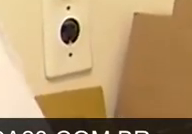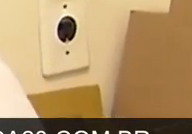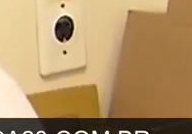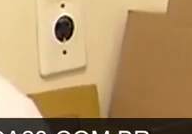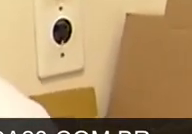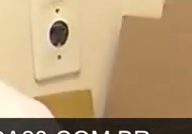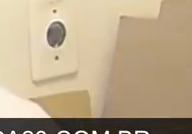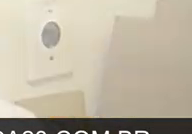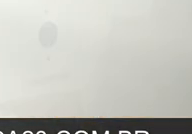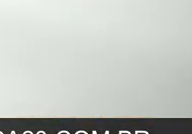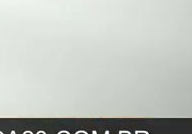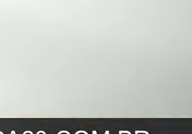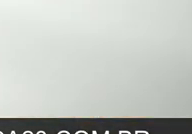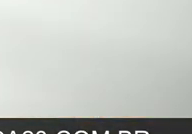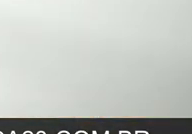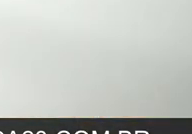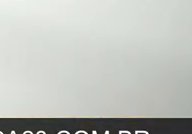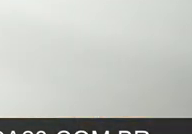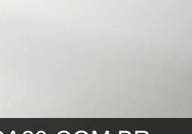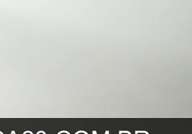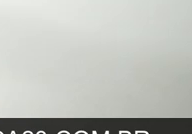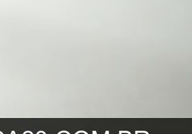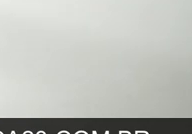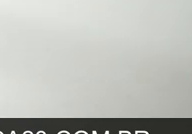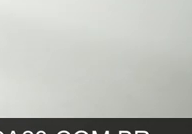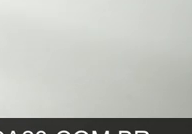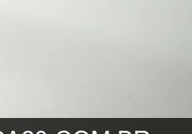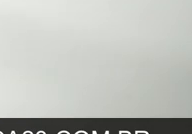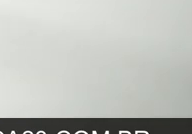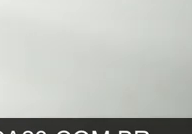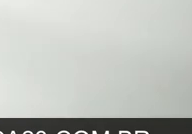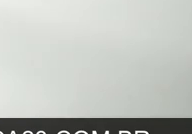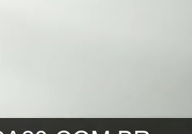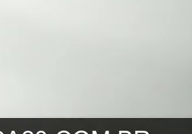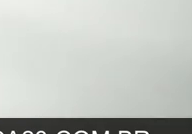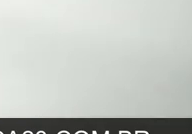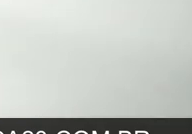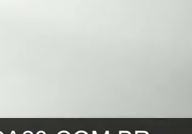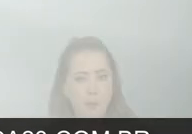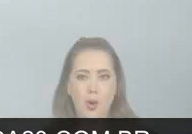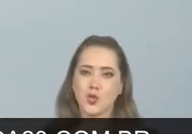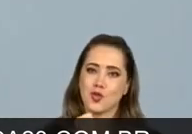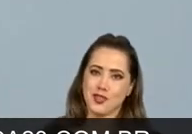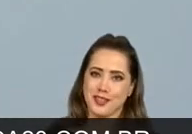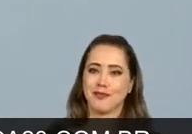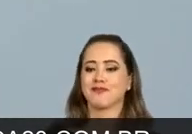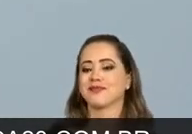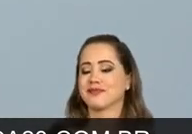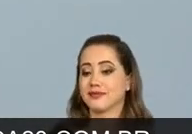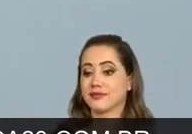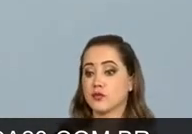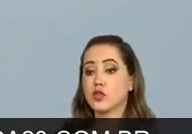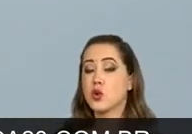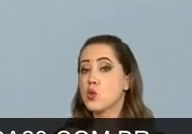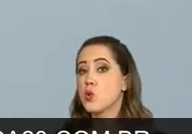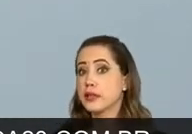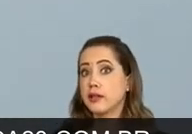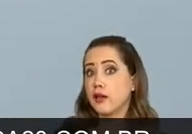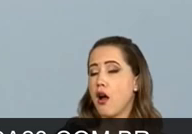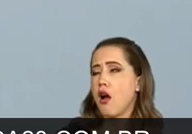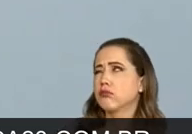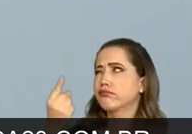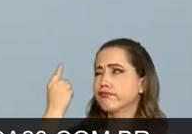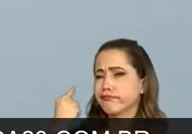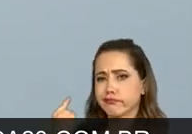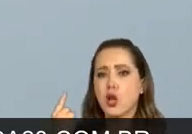80 anos joga a reportagem na tela tem a matéria aí né Vitor Então vamos ver há 80 anos o primeiro banco de